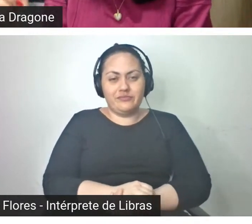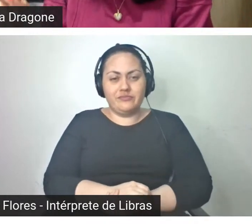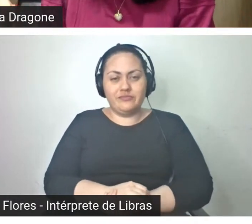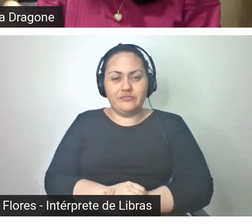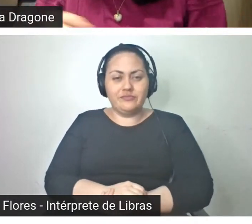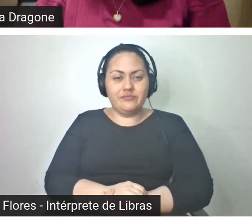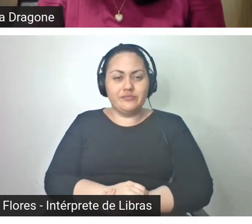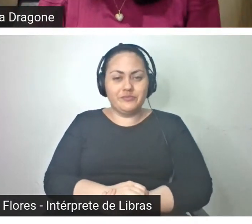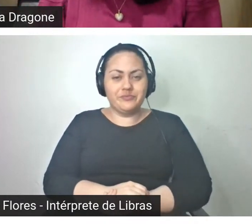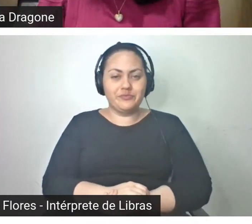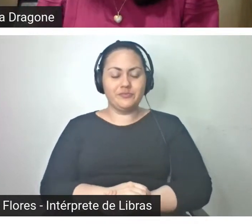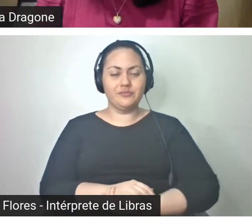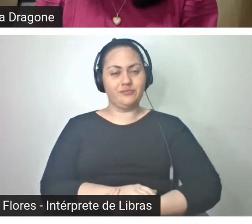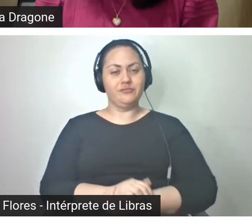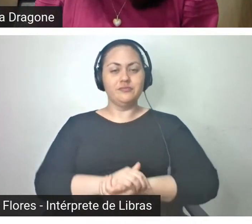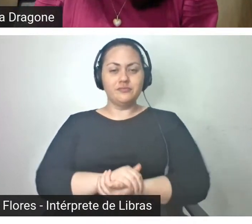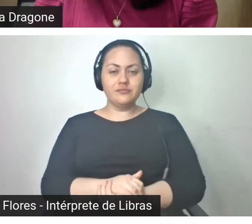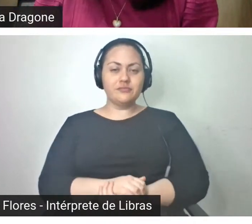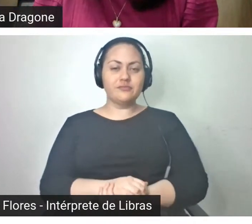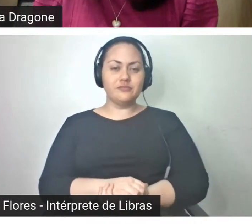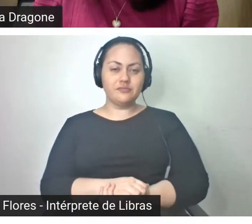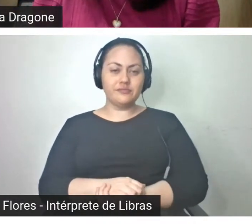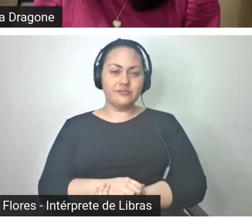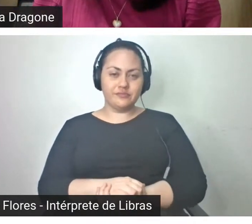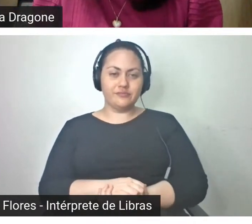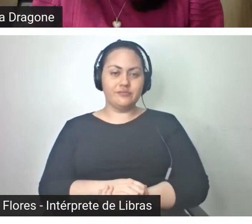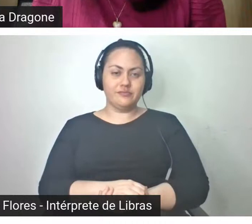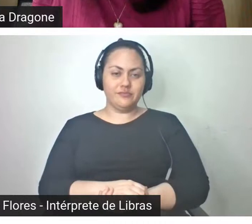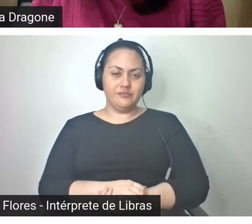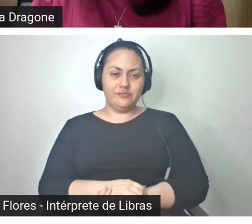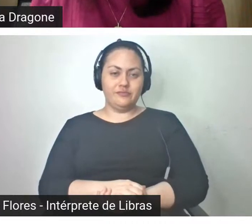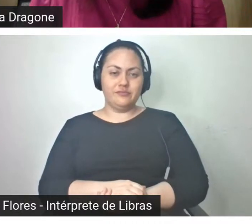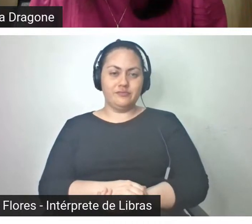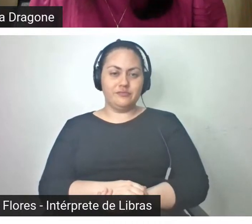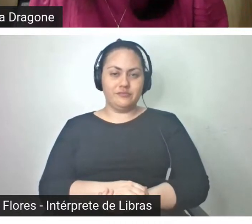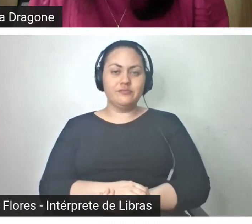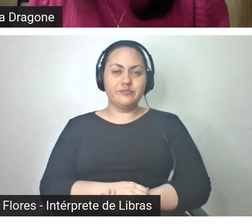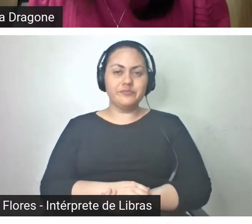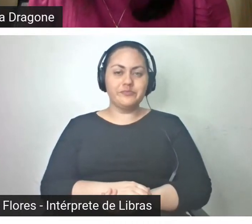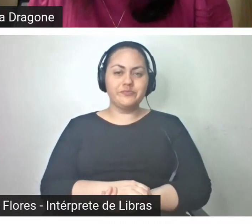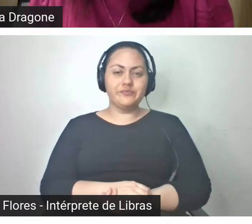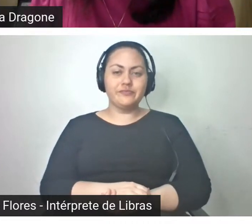quality, equal conditions for students and teachers.